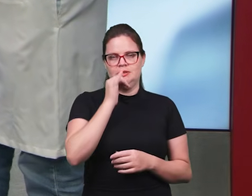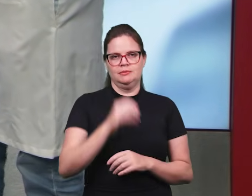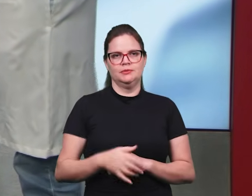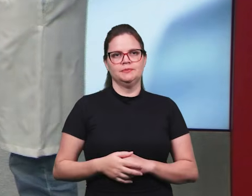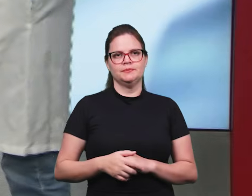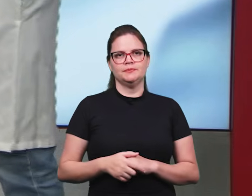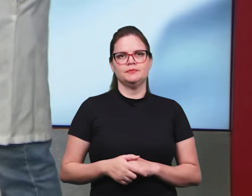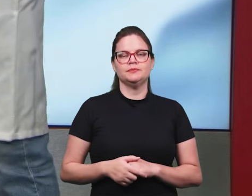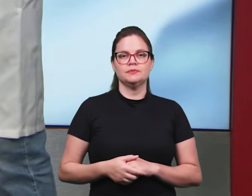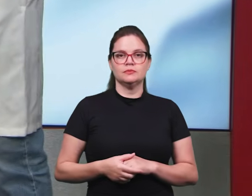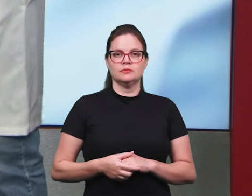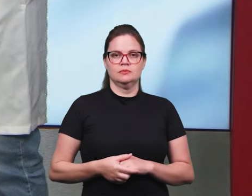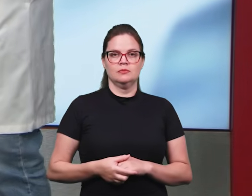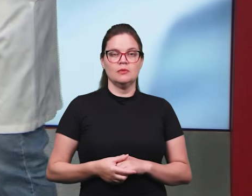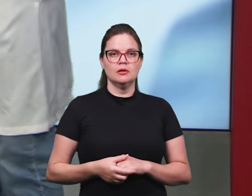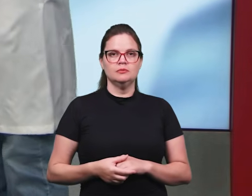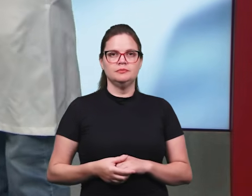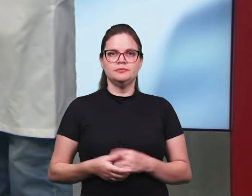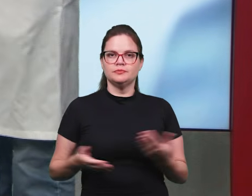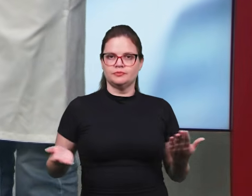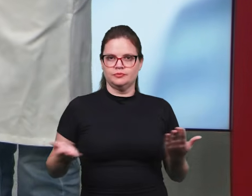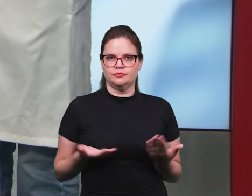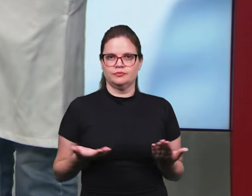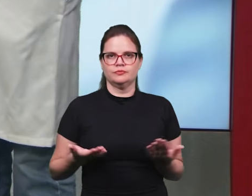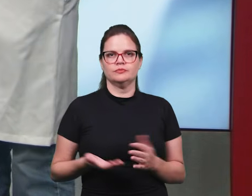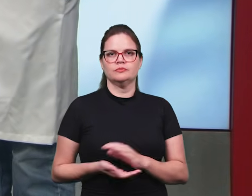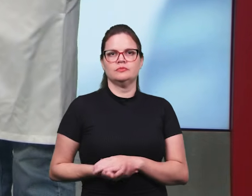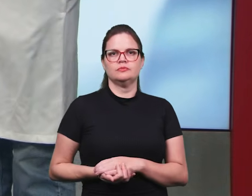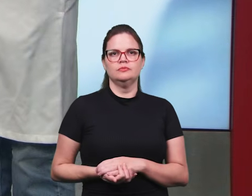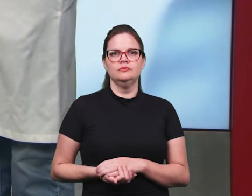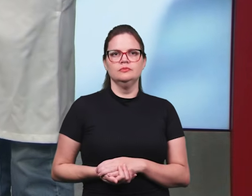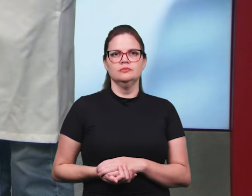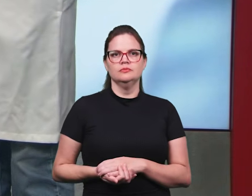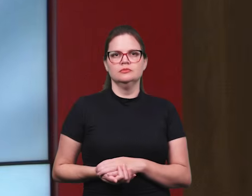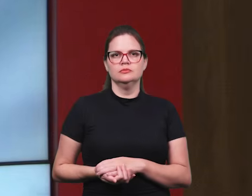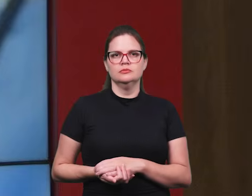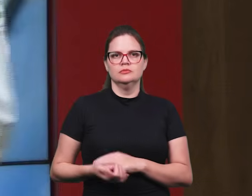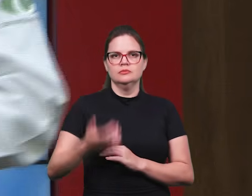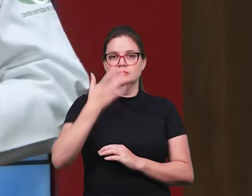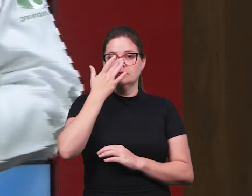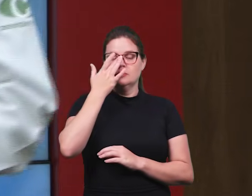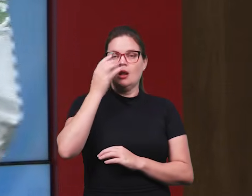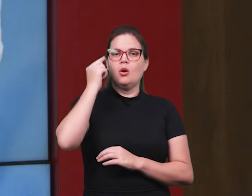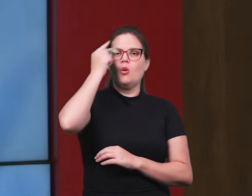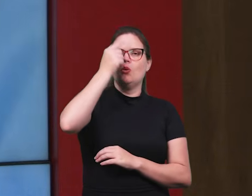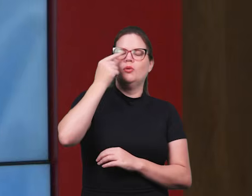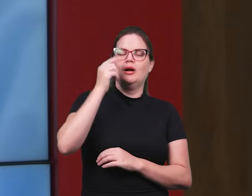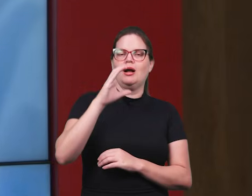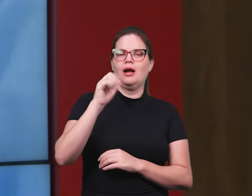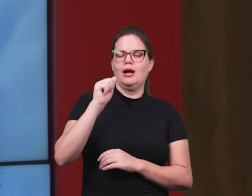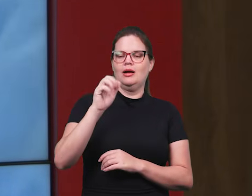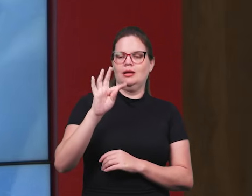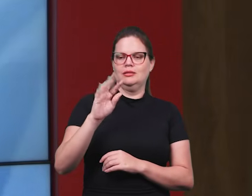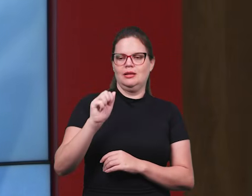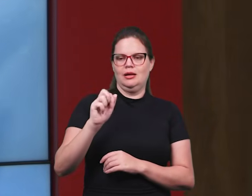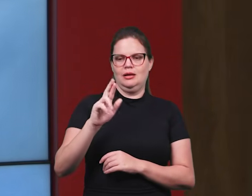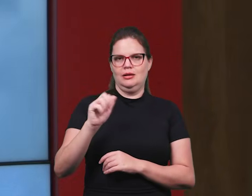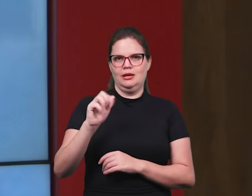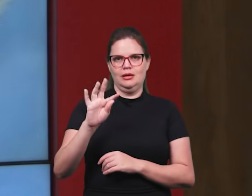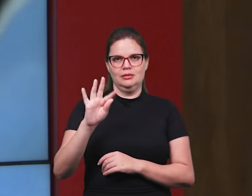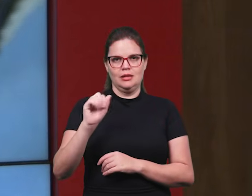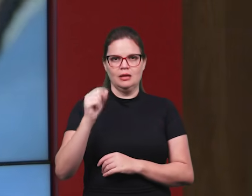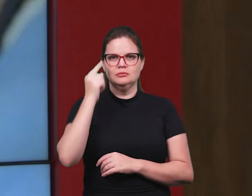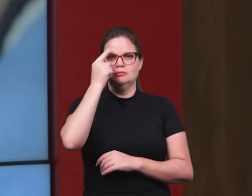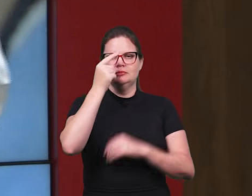exemplo, hoje, atualmente, catarata. Vamos dar um exemplo de catarata. Evoluiu muito. Eu peguei da época a anestesia era